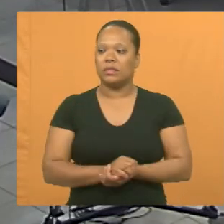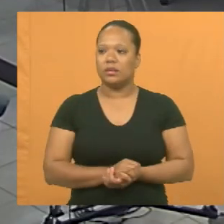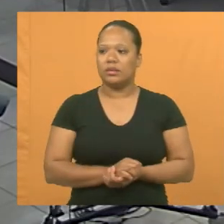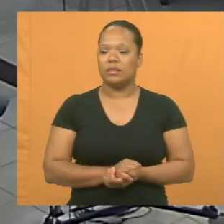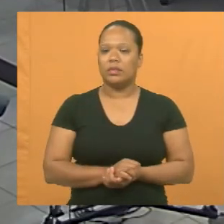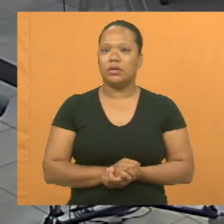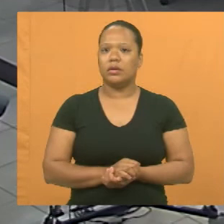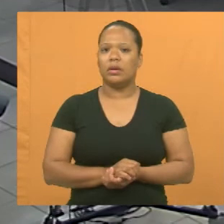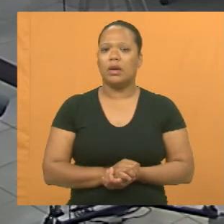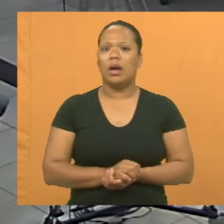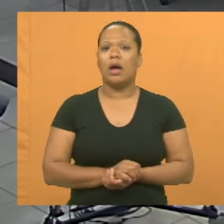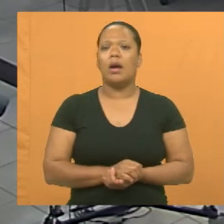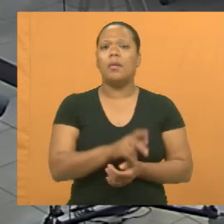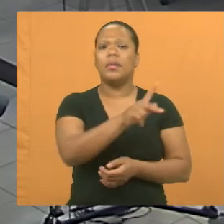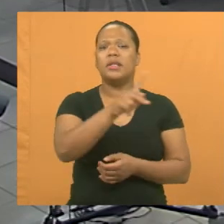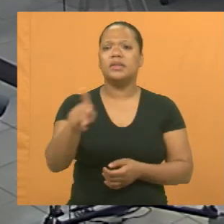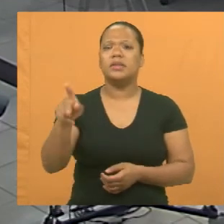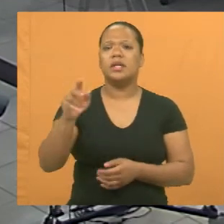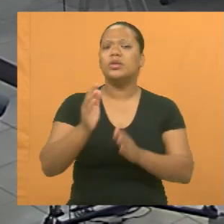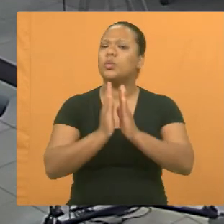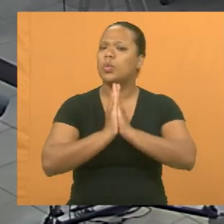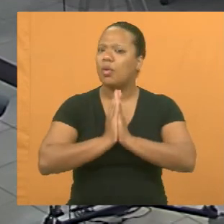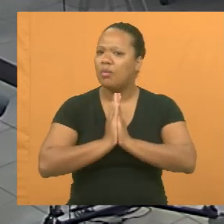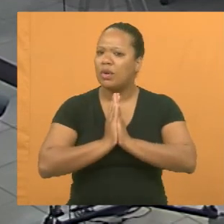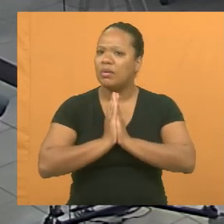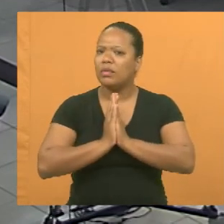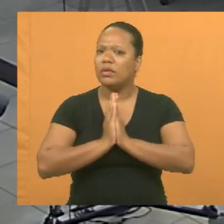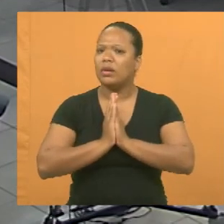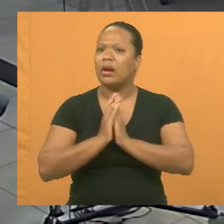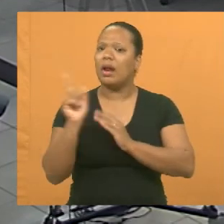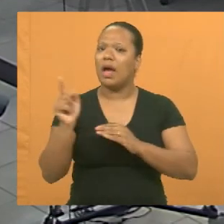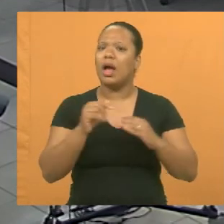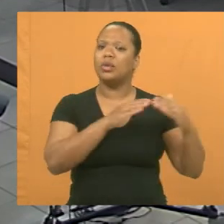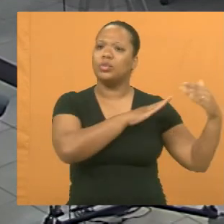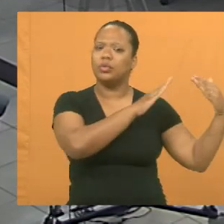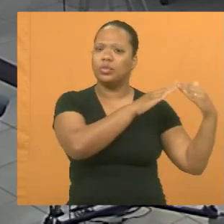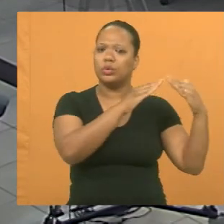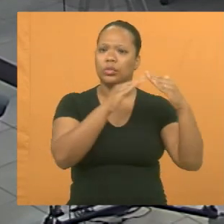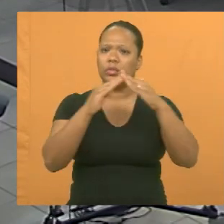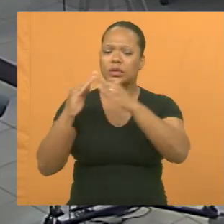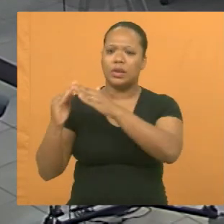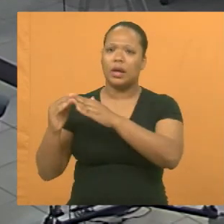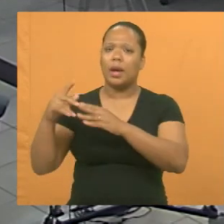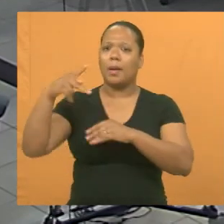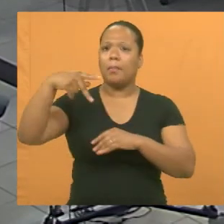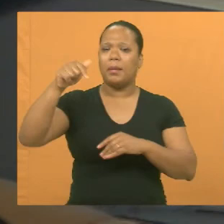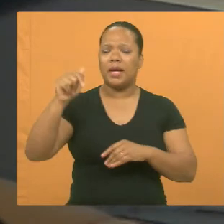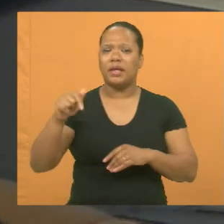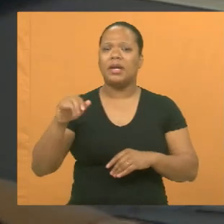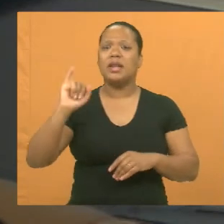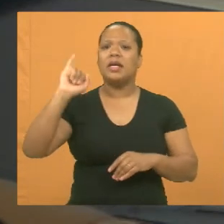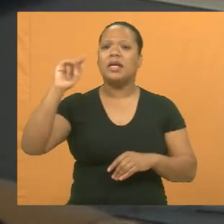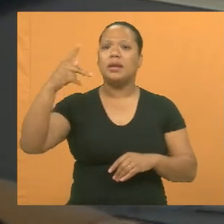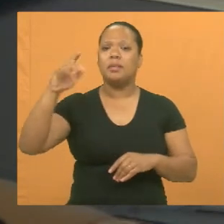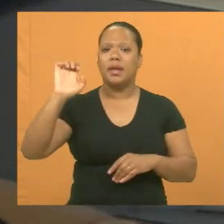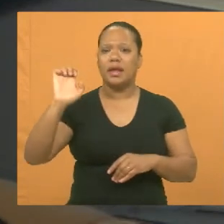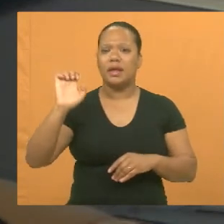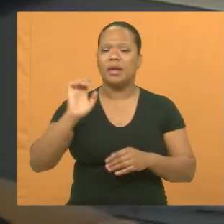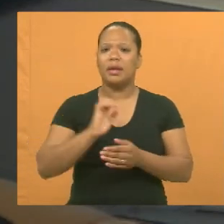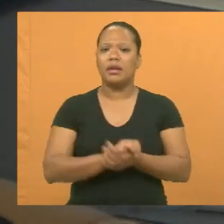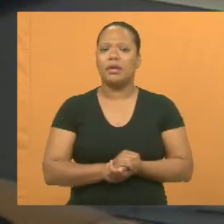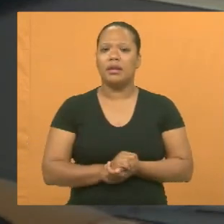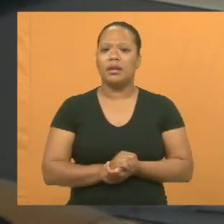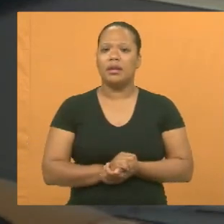Presidente, por favor. É no condomínio Parque dos IP, localizado na Estrada do